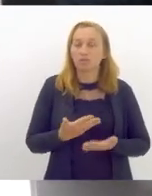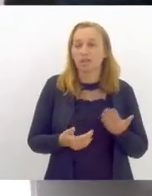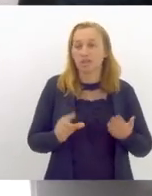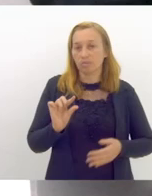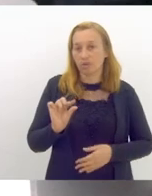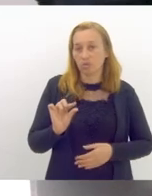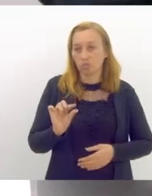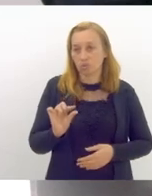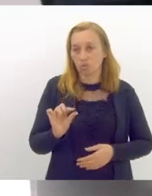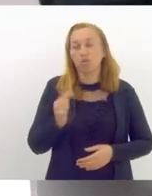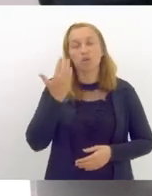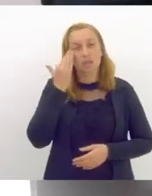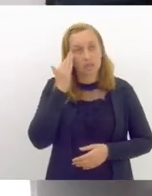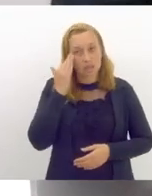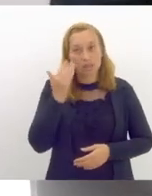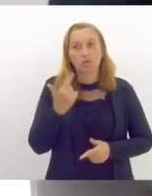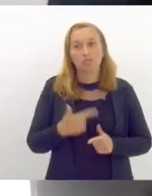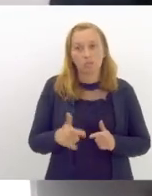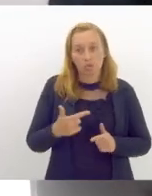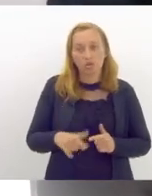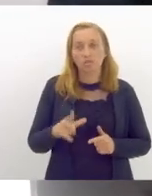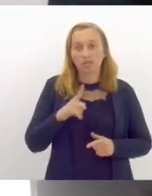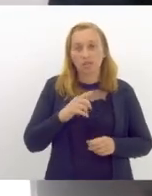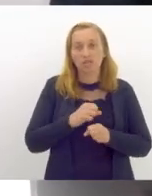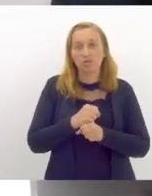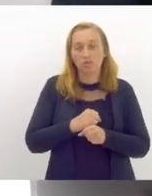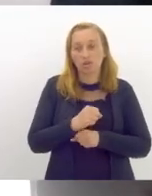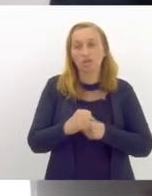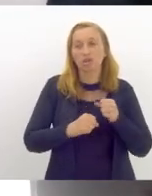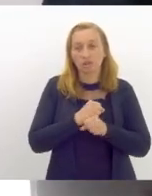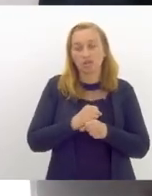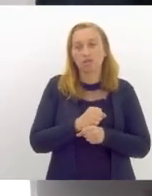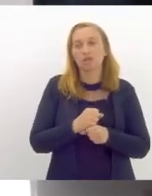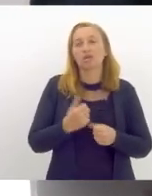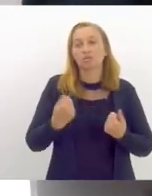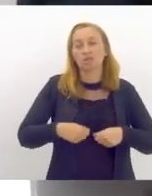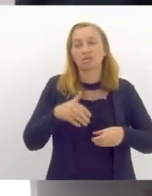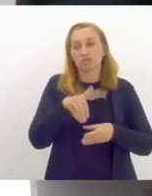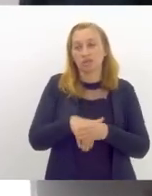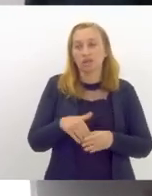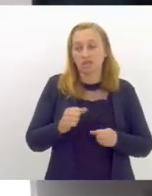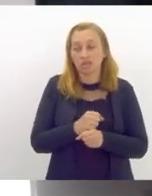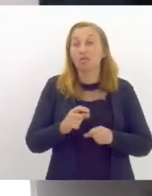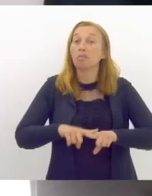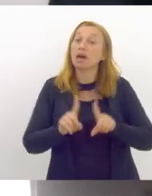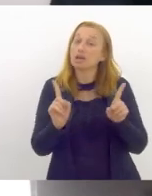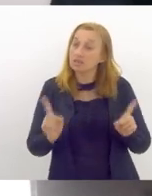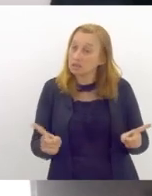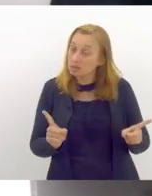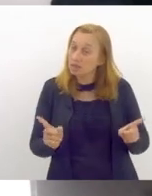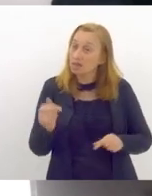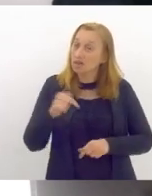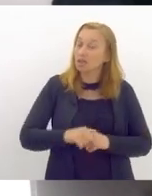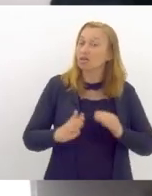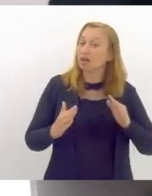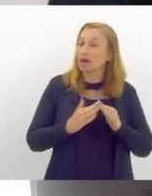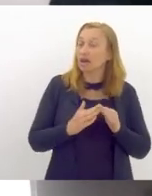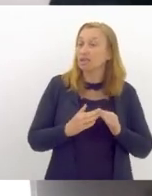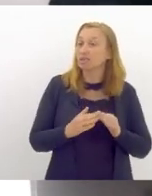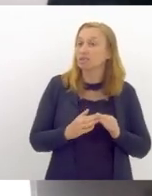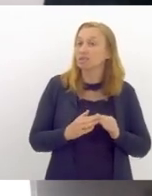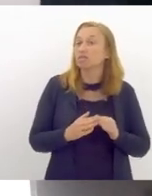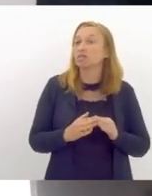menos eu entendo que tem um problema da anualidade a gente precisa botar isso esse ano Mas aqui é uma casa onde